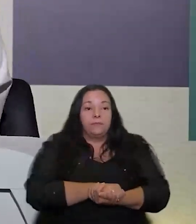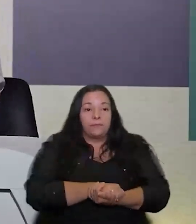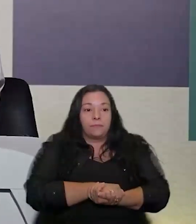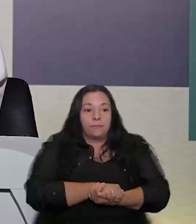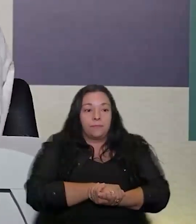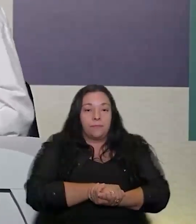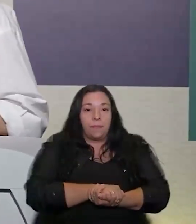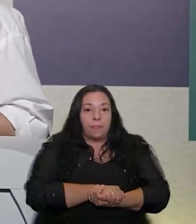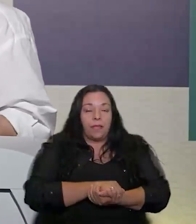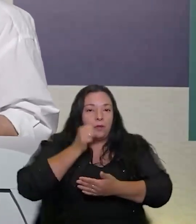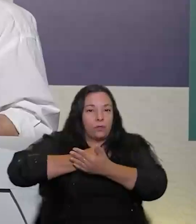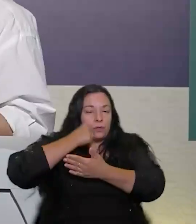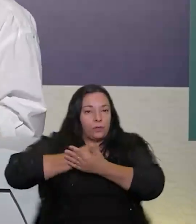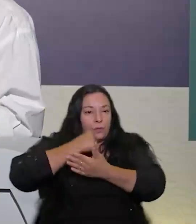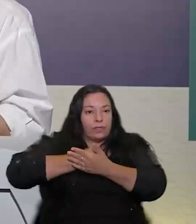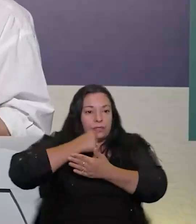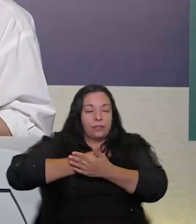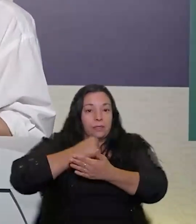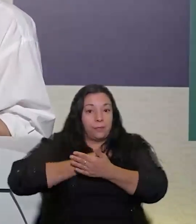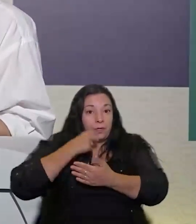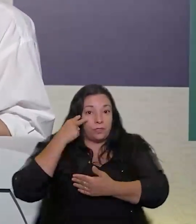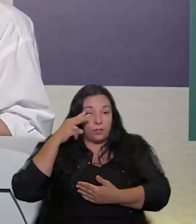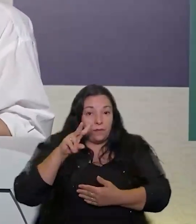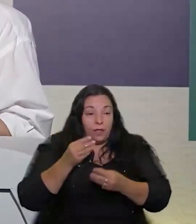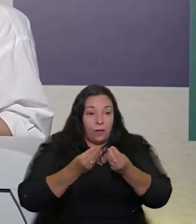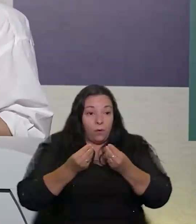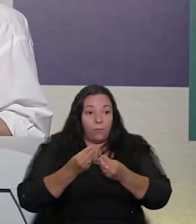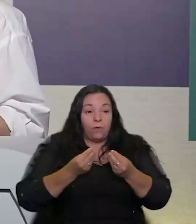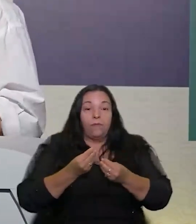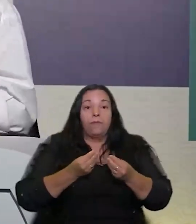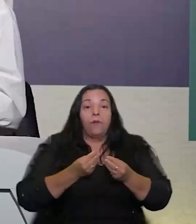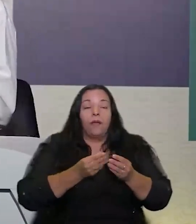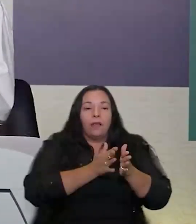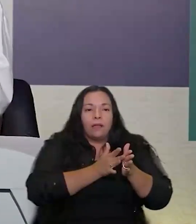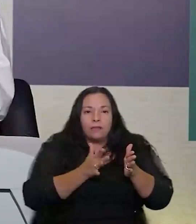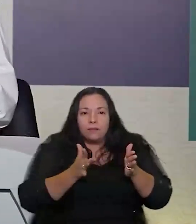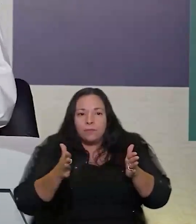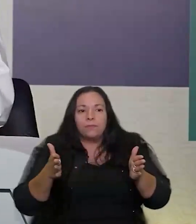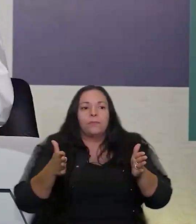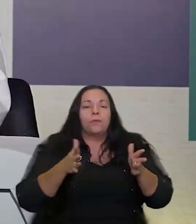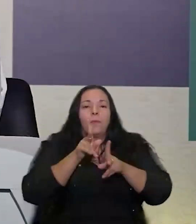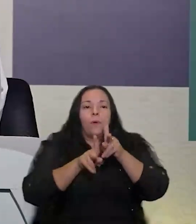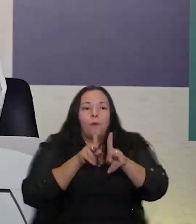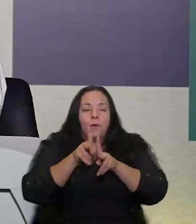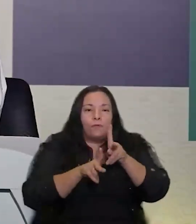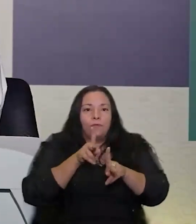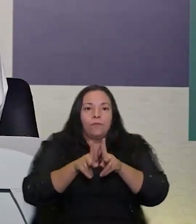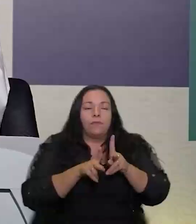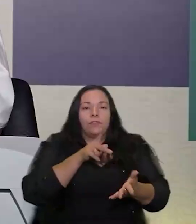nós tivemos várias constituições, né? E aí a gente pode ver como é que foi a definição do povo. Há um povo, que é o povo